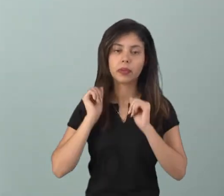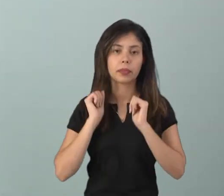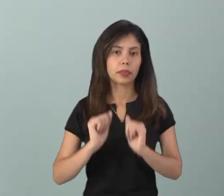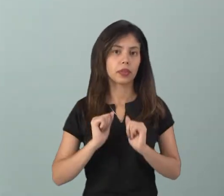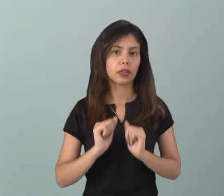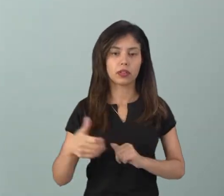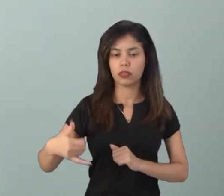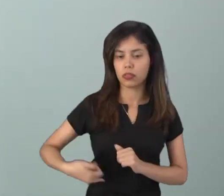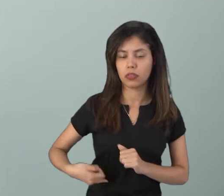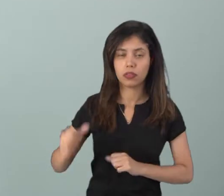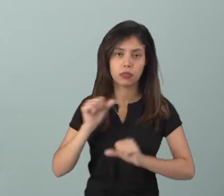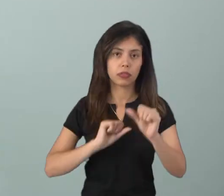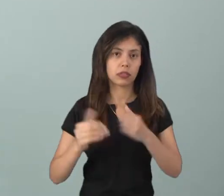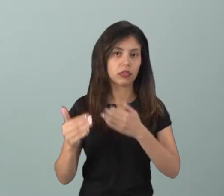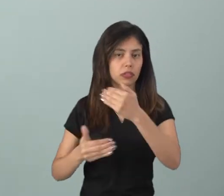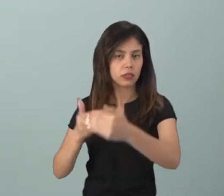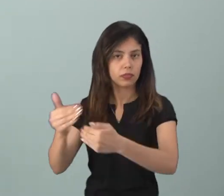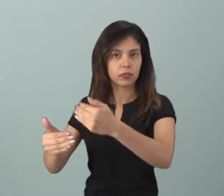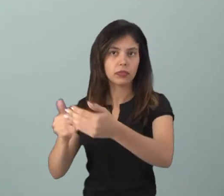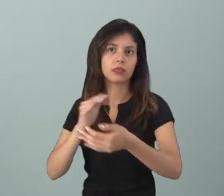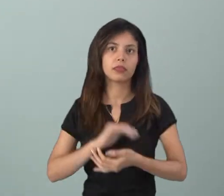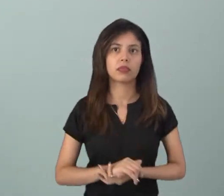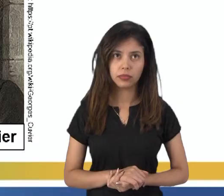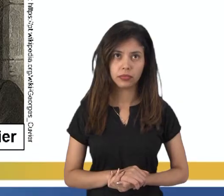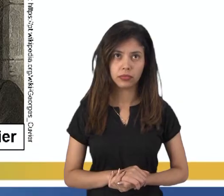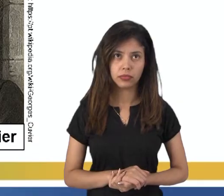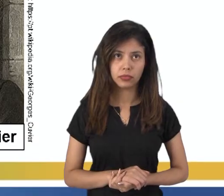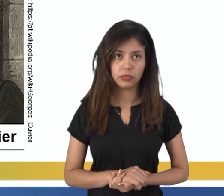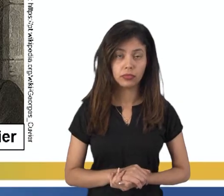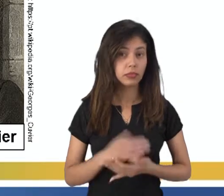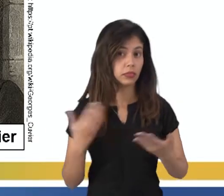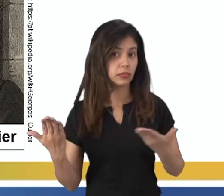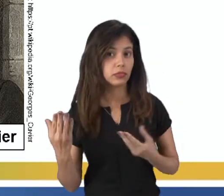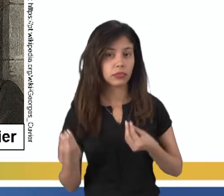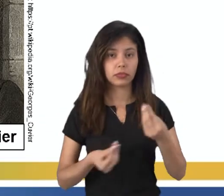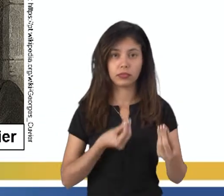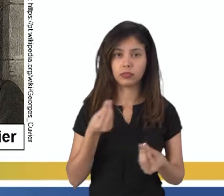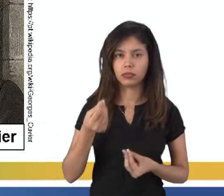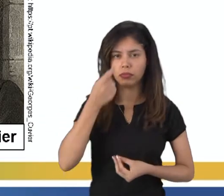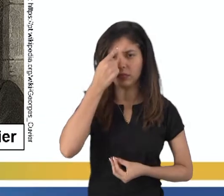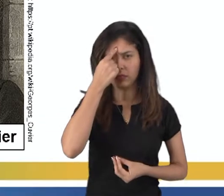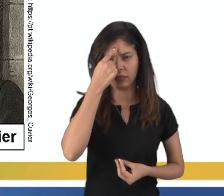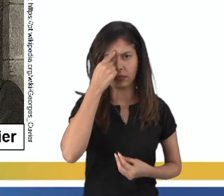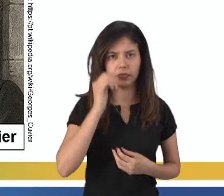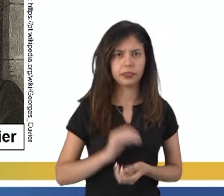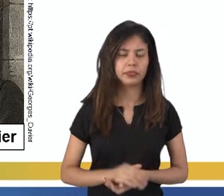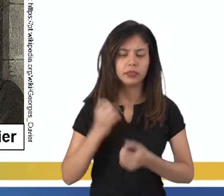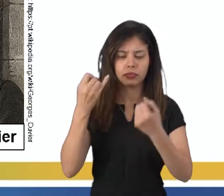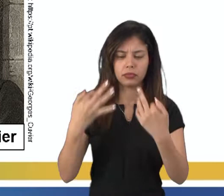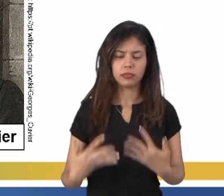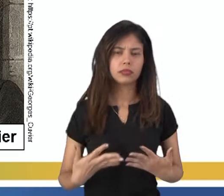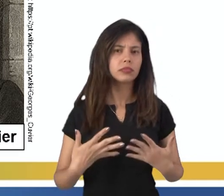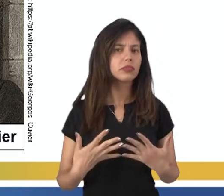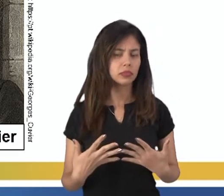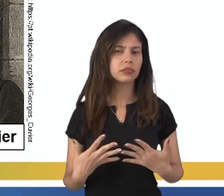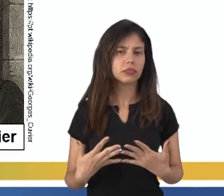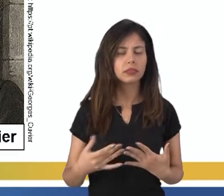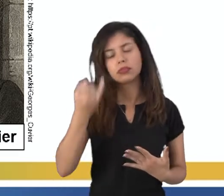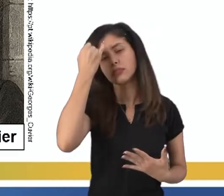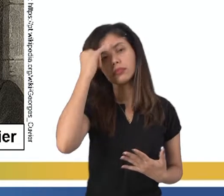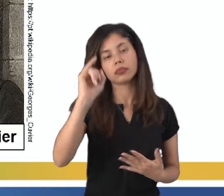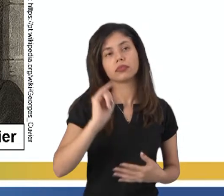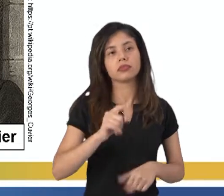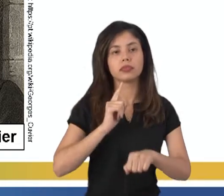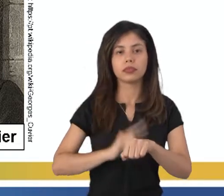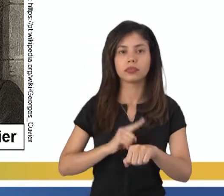podem sofrer mudanças ao longo do tempo. Então, como é que os fixistas faziam para justificar essa ideia, de que